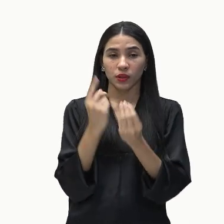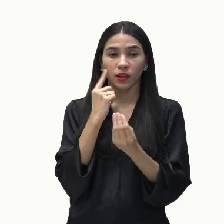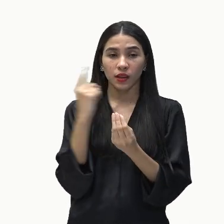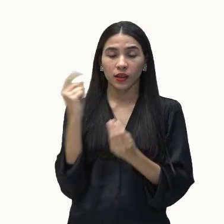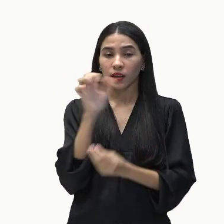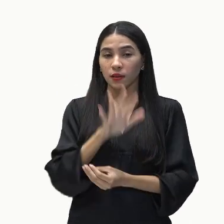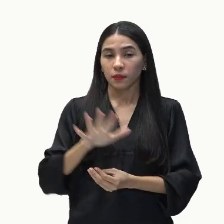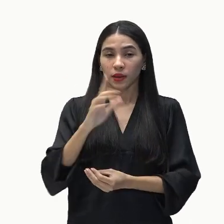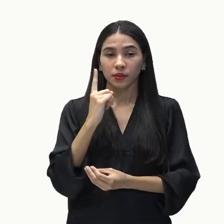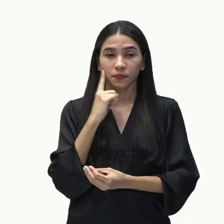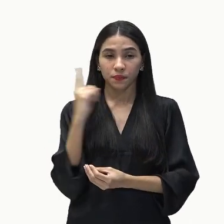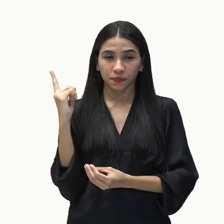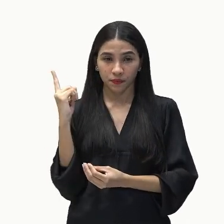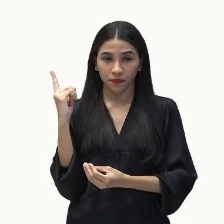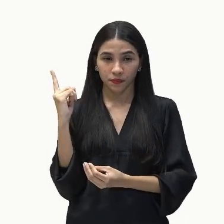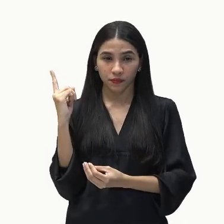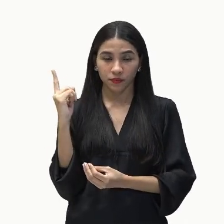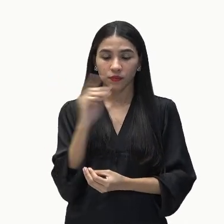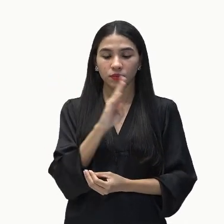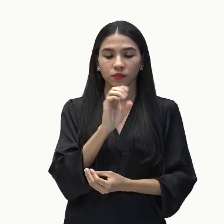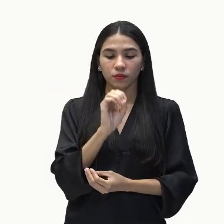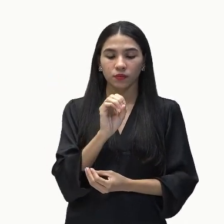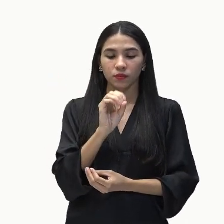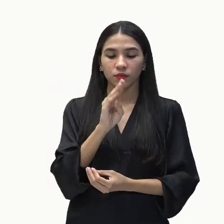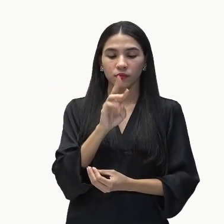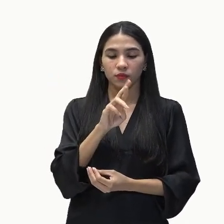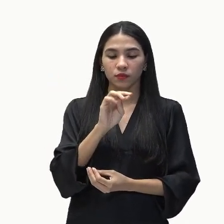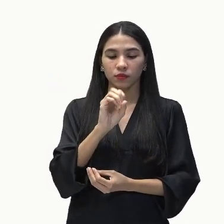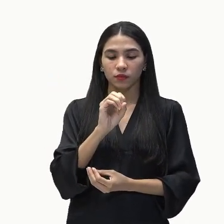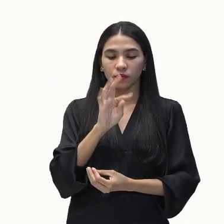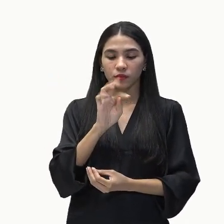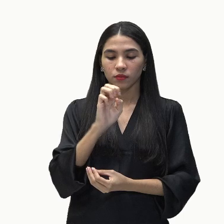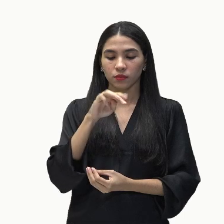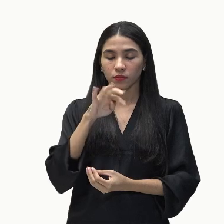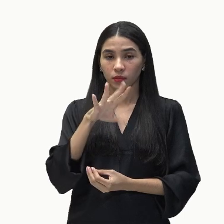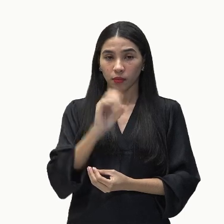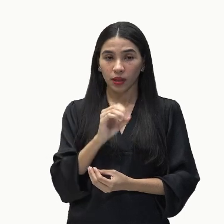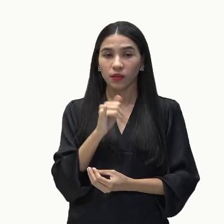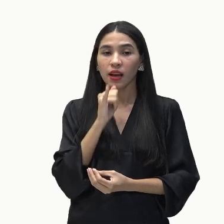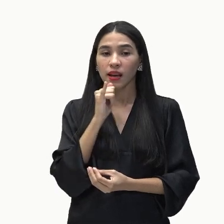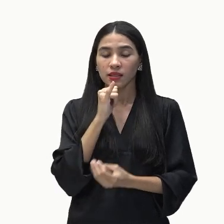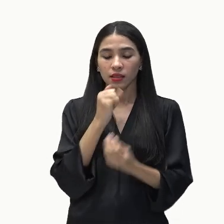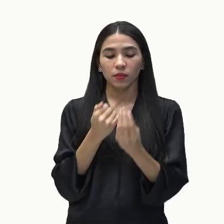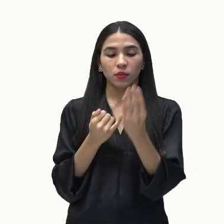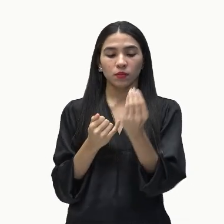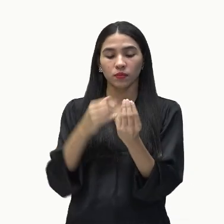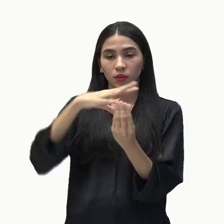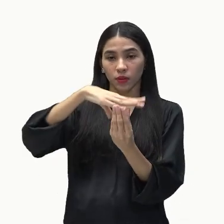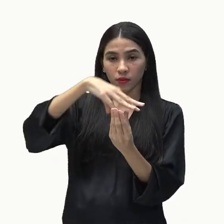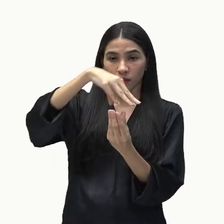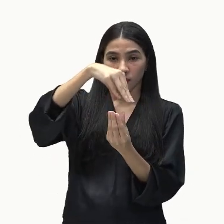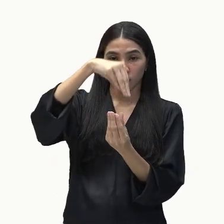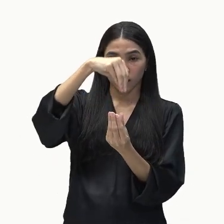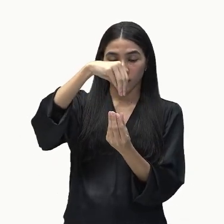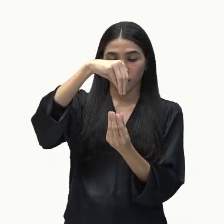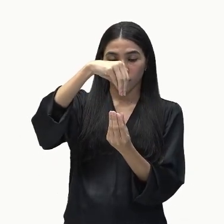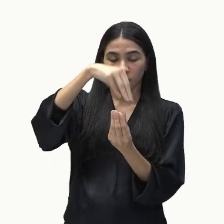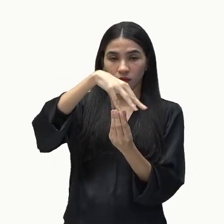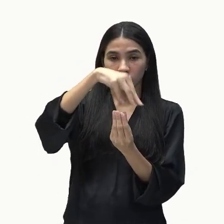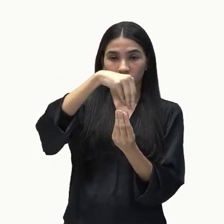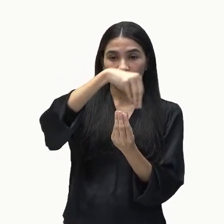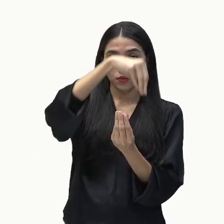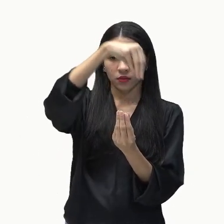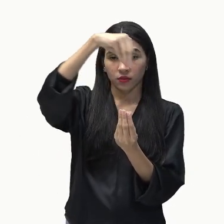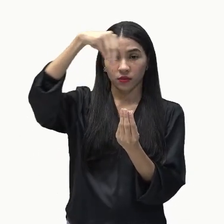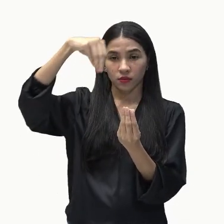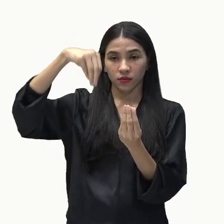exemplos aqui, que é o exemplo de brotamento, onde simplesmente vai germinar na superfície desse indivíduo aqui um outro